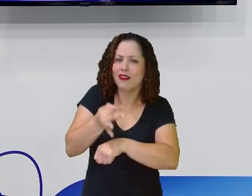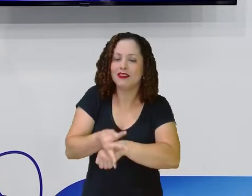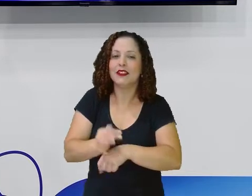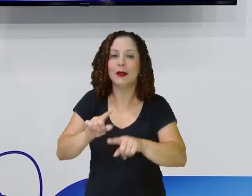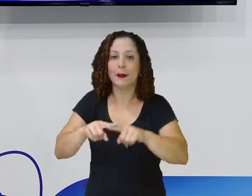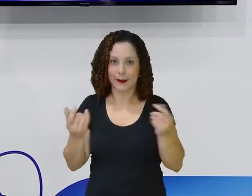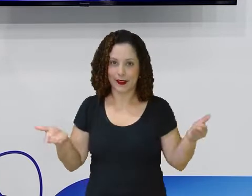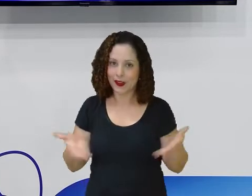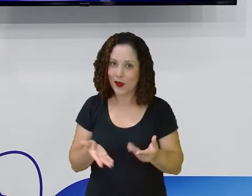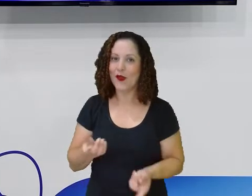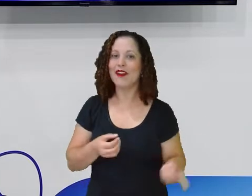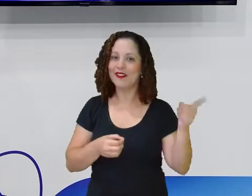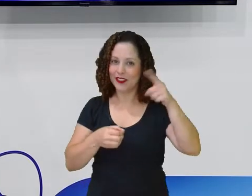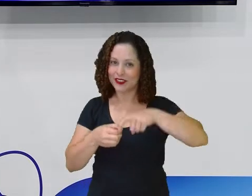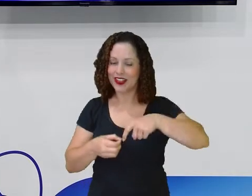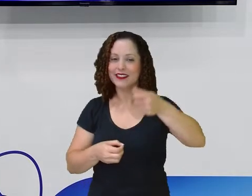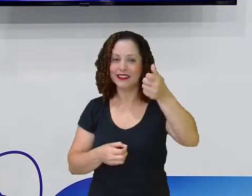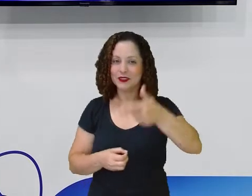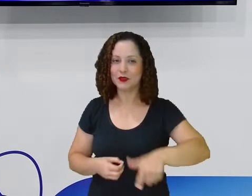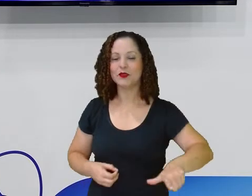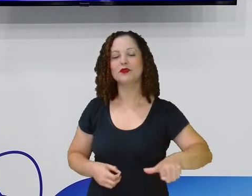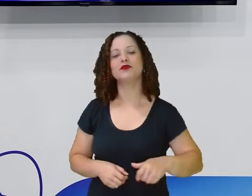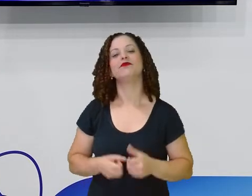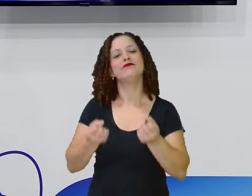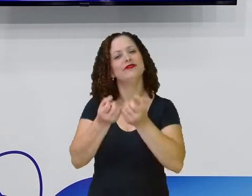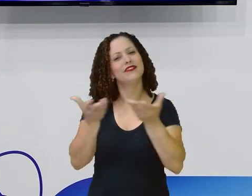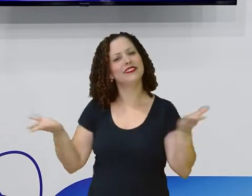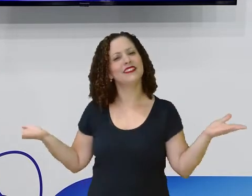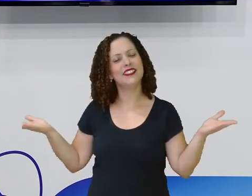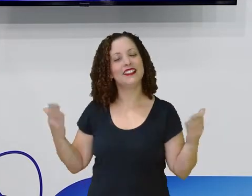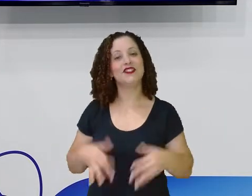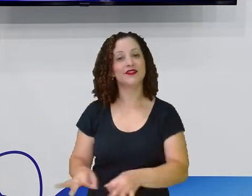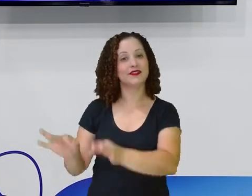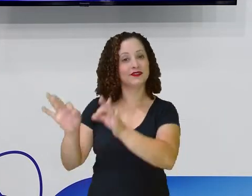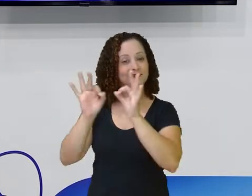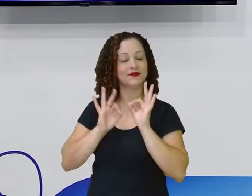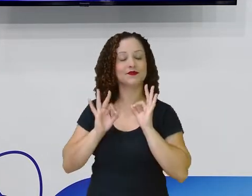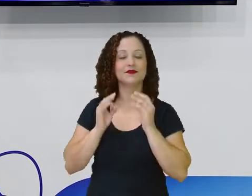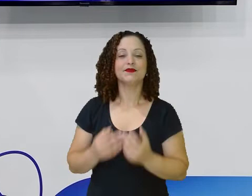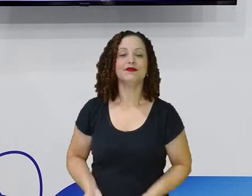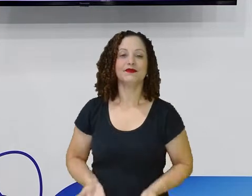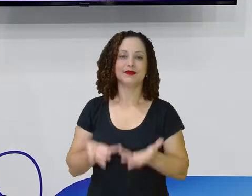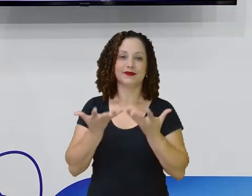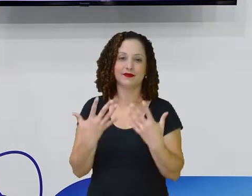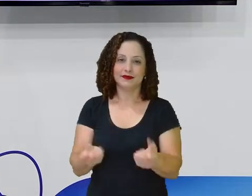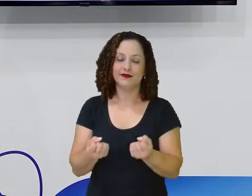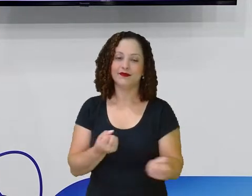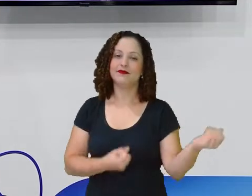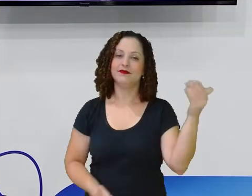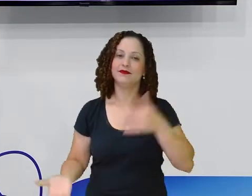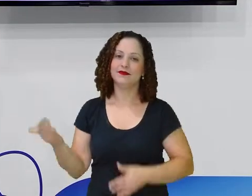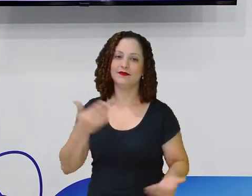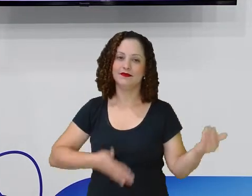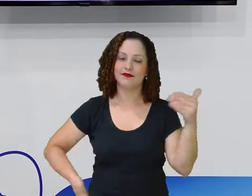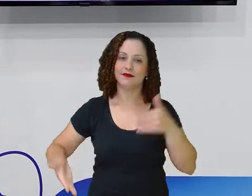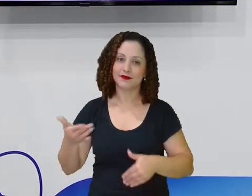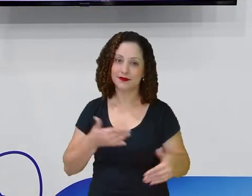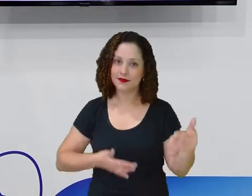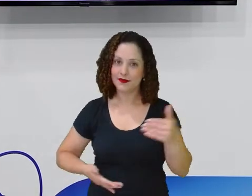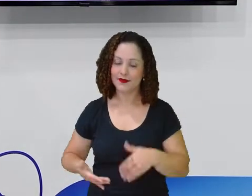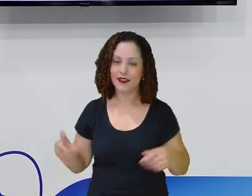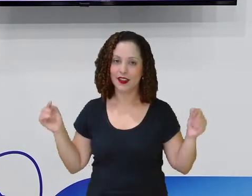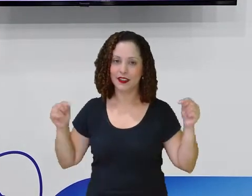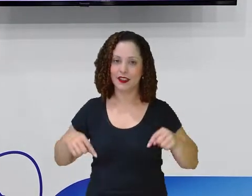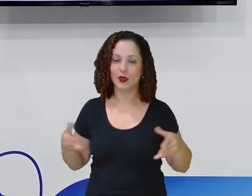escola, eu entendo, né? Bom demais, Regina, Matheus, vocês que estão aí conosco, vamos participar aqui da aula e hoje,